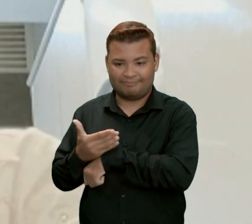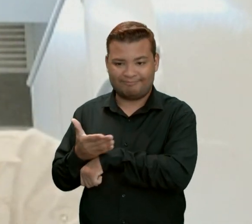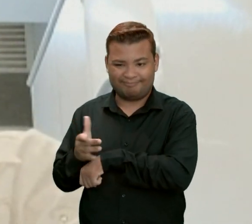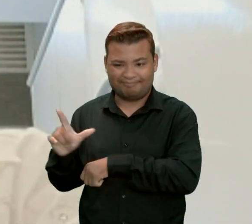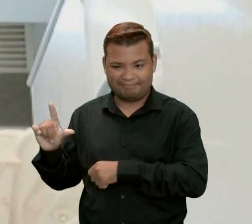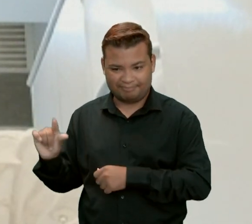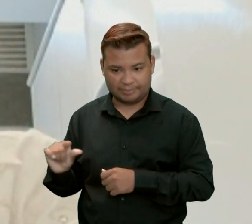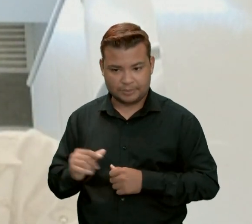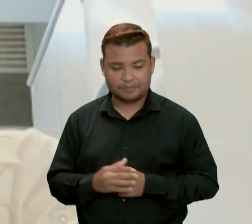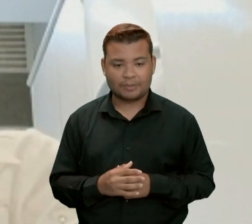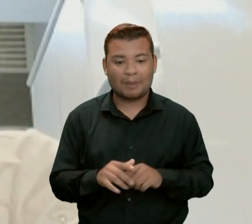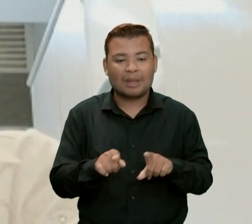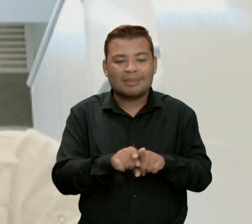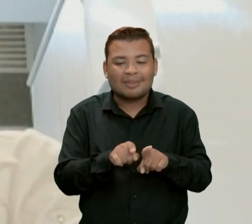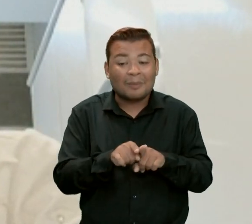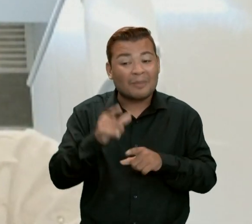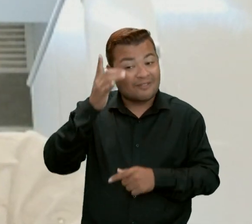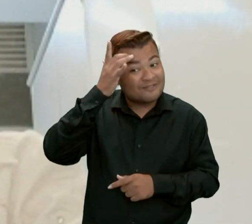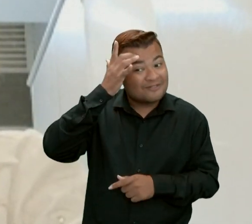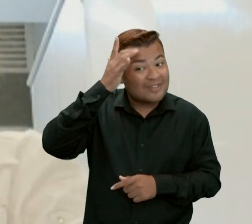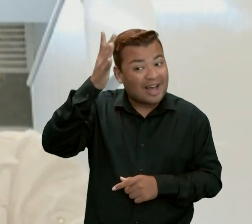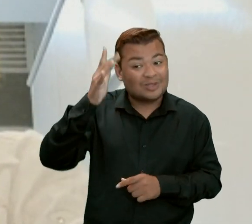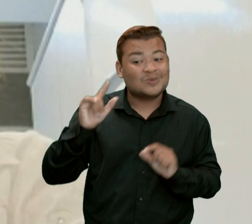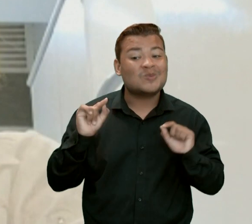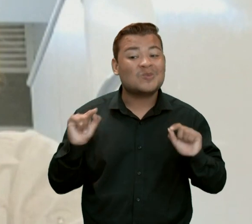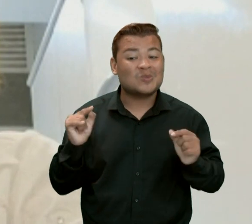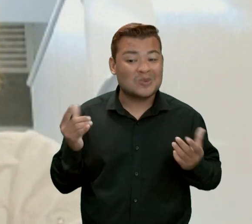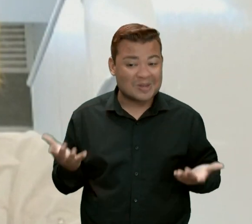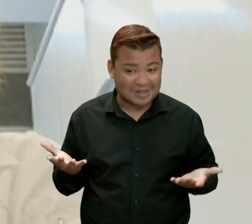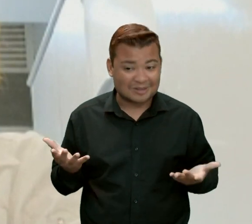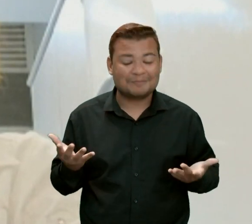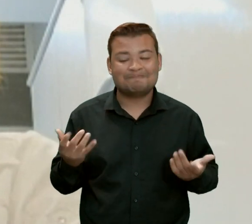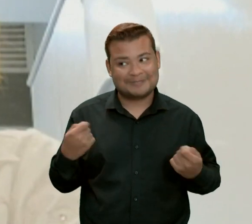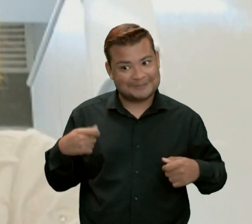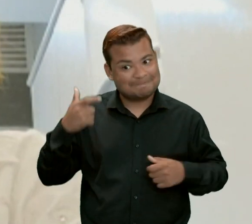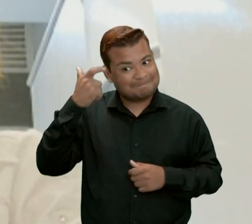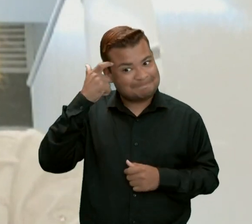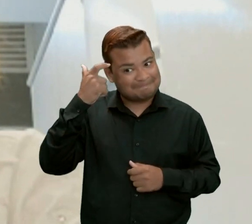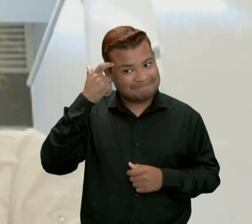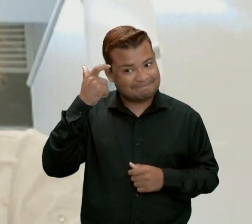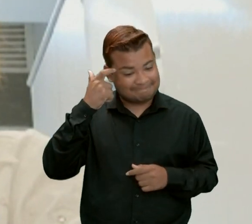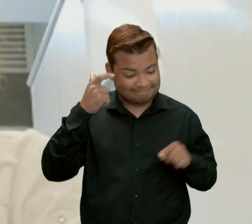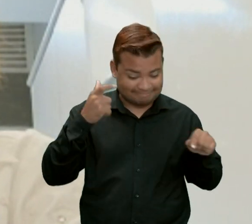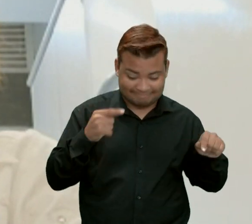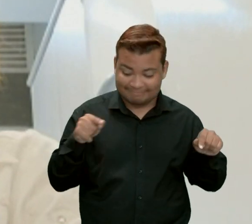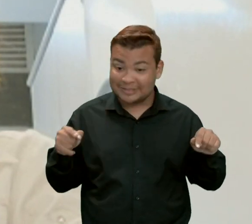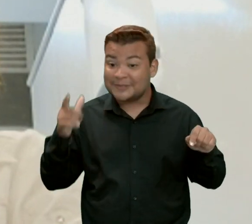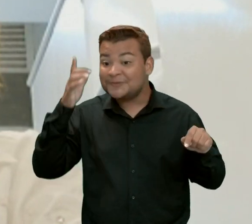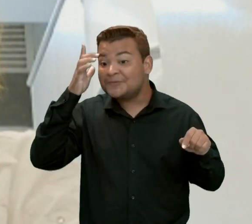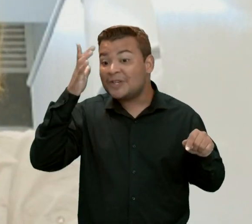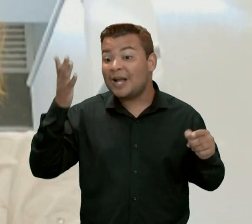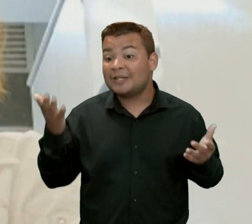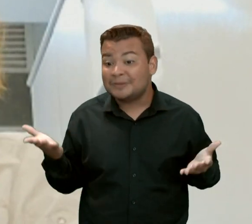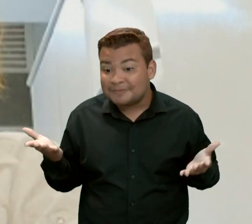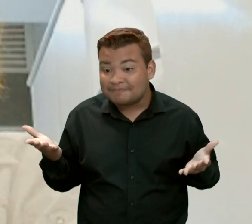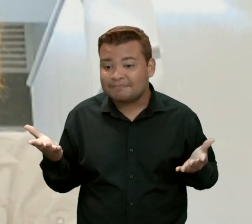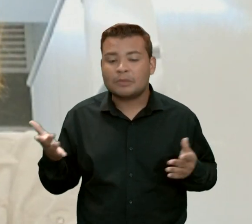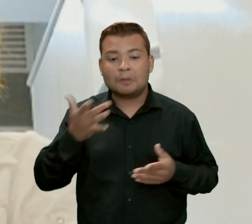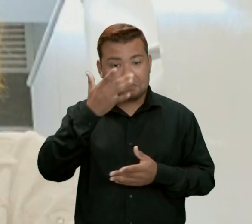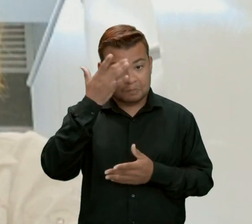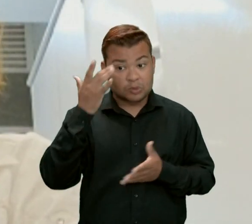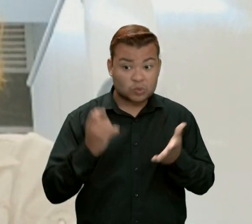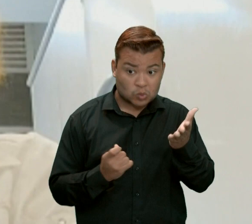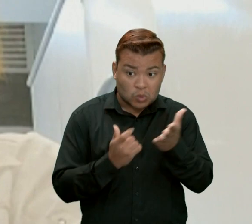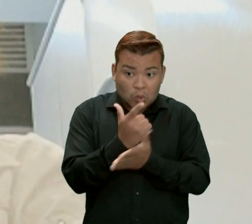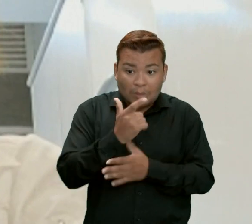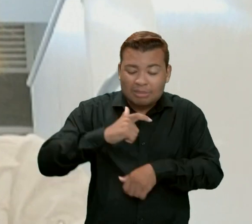questão da conveniência, né? A conveniência ela tem que ser levada em consideração. Então, tudo isso o consumidor tem que avaliar na hora